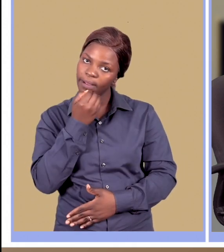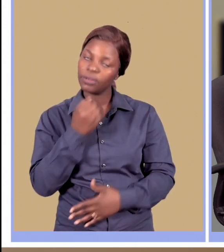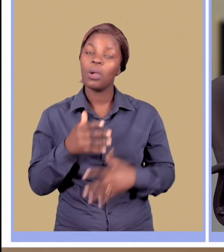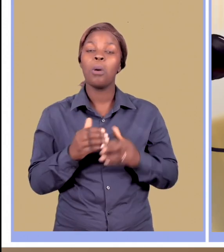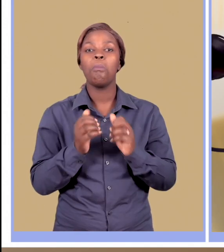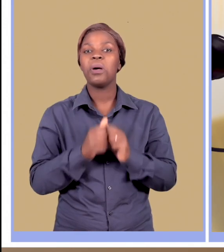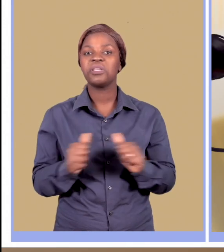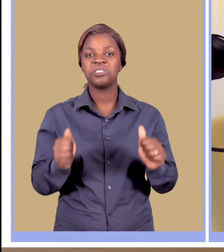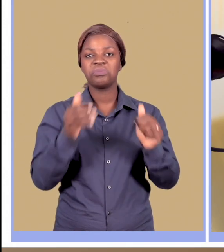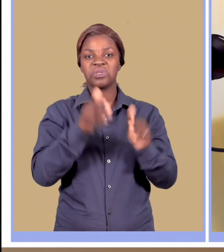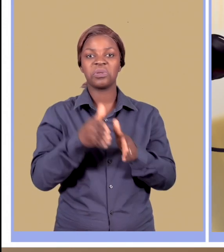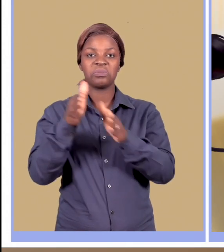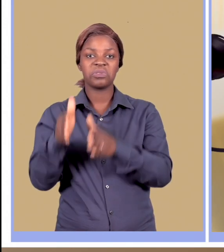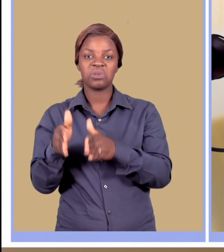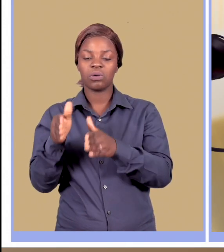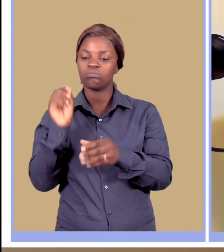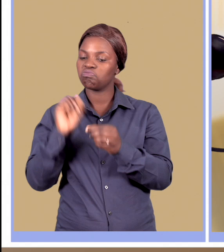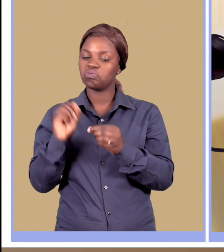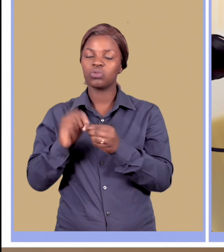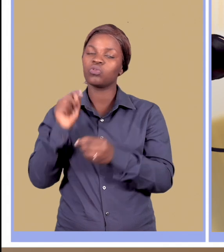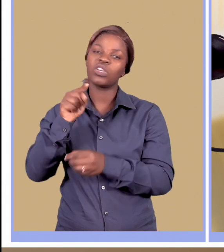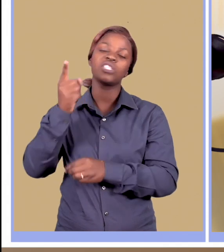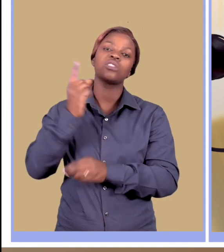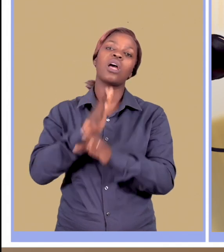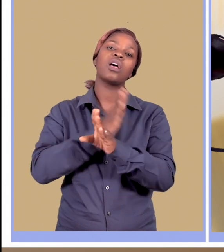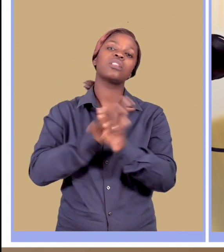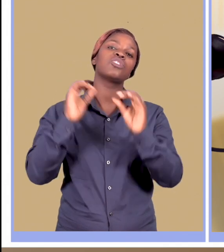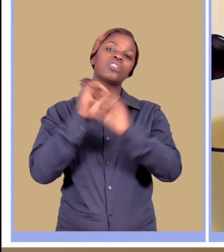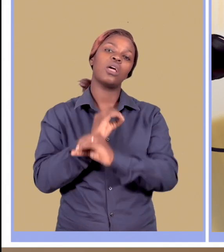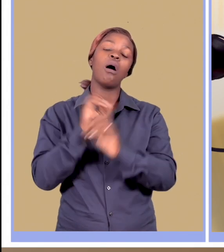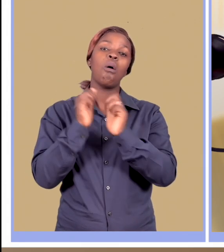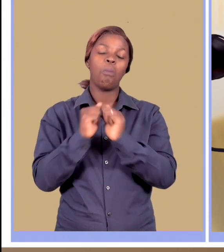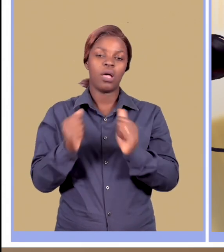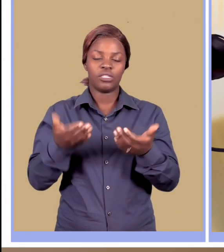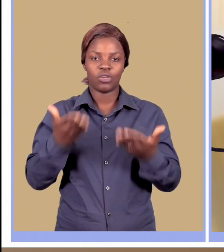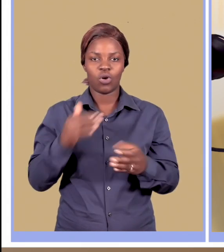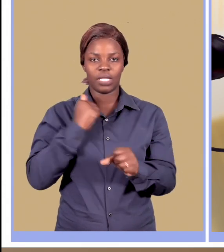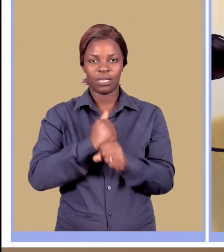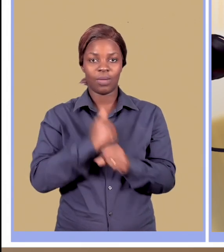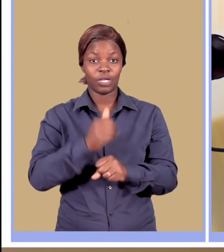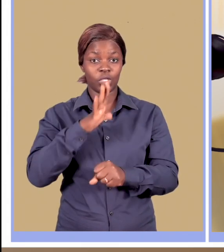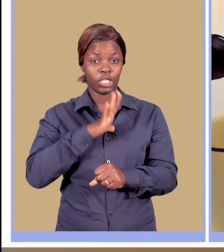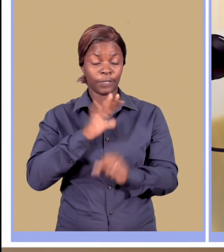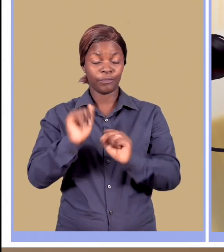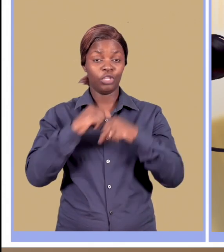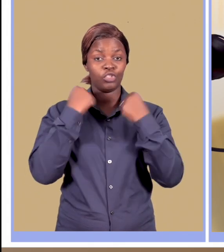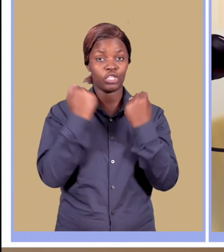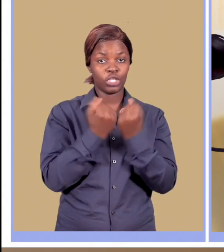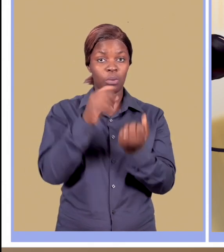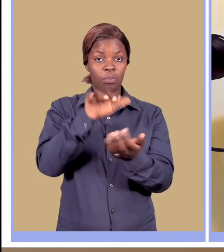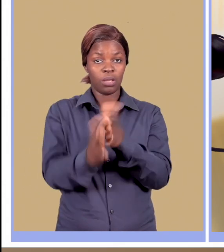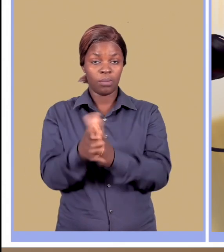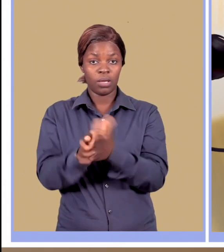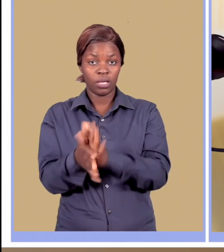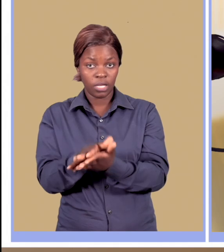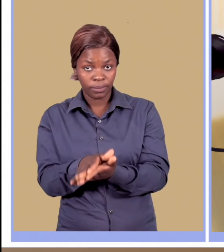vem. E muitas das vezes as pessoas não faziam isto. Mas com este trabalho e envolvimento da